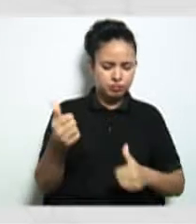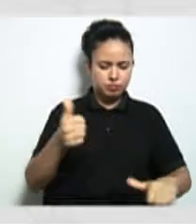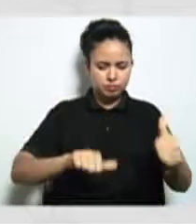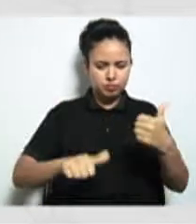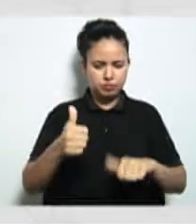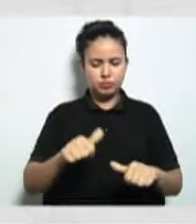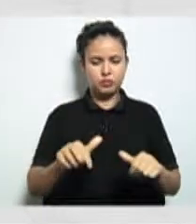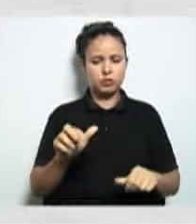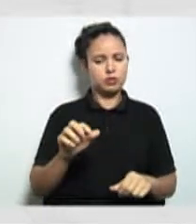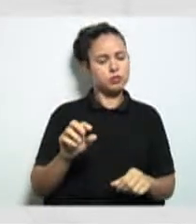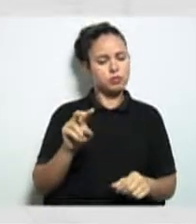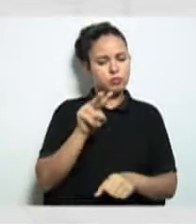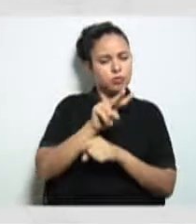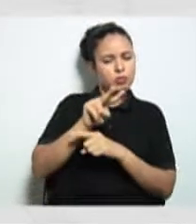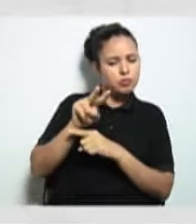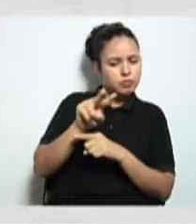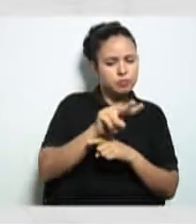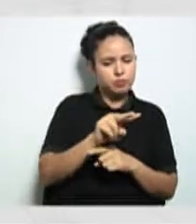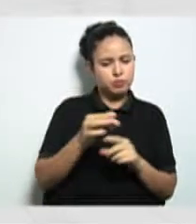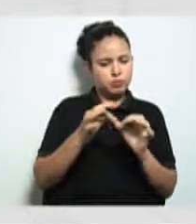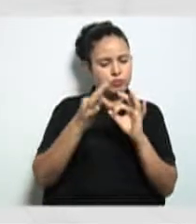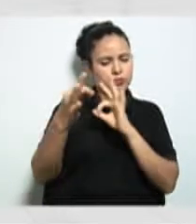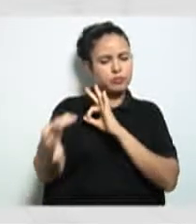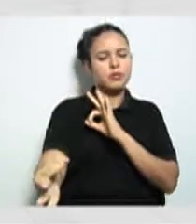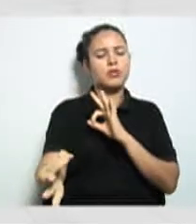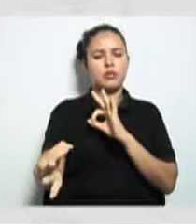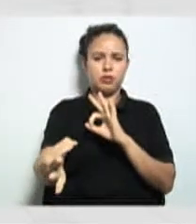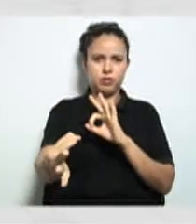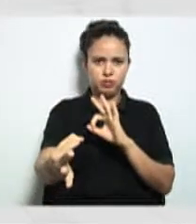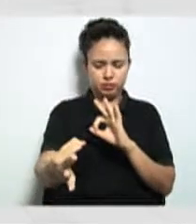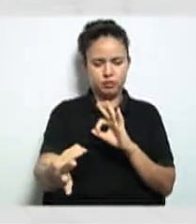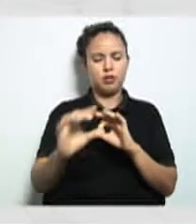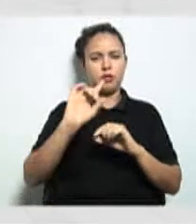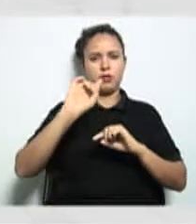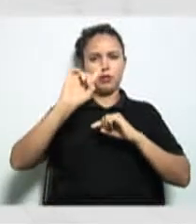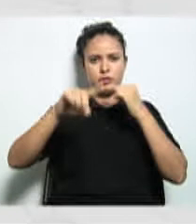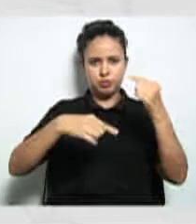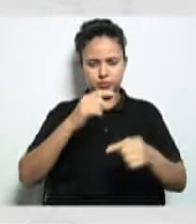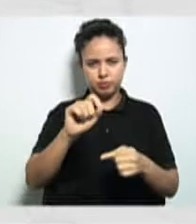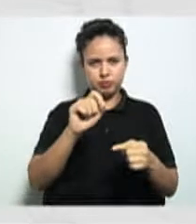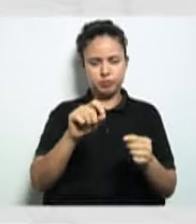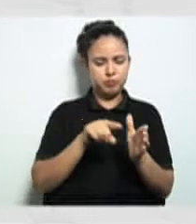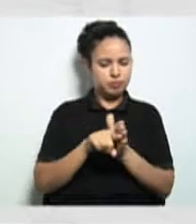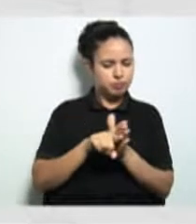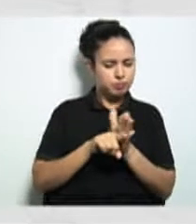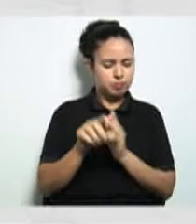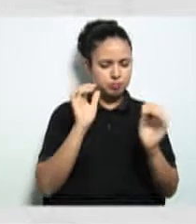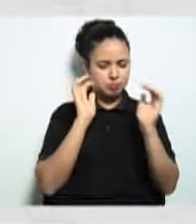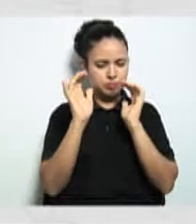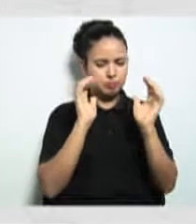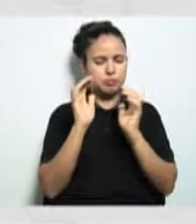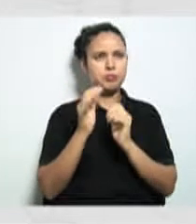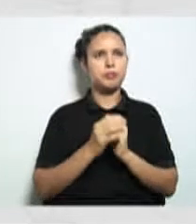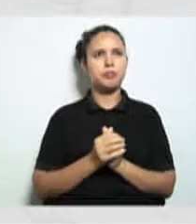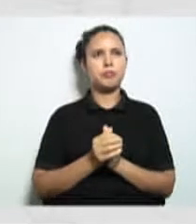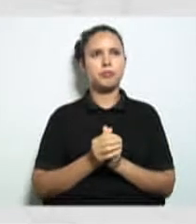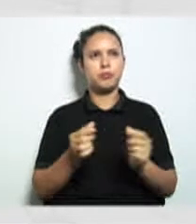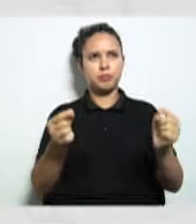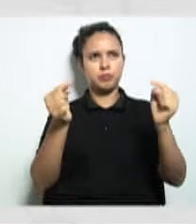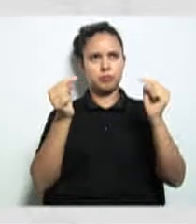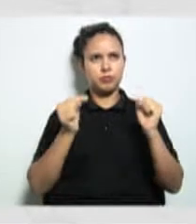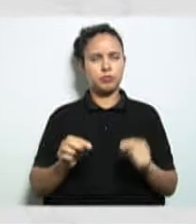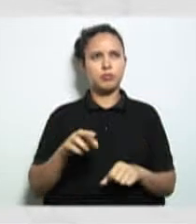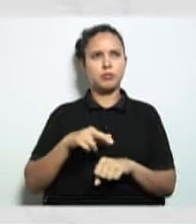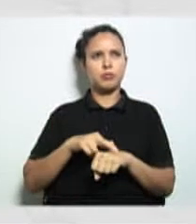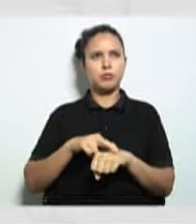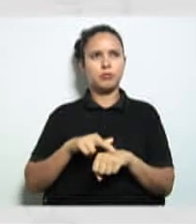a distância, não faz parte do processo, e diante dessa observação, ele vai fazer uma reflexão. Nós